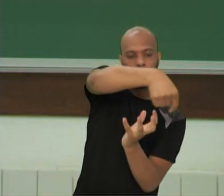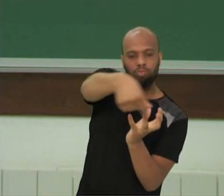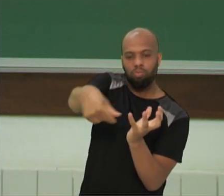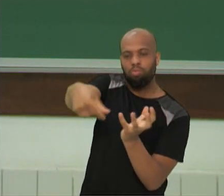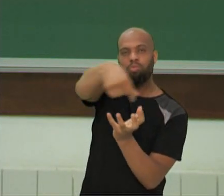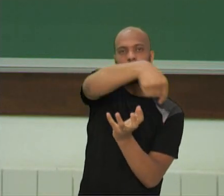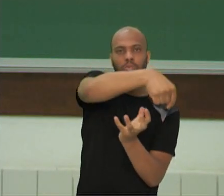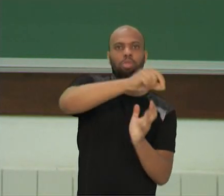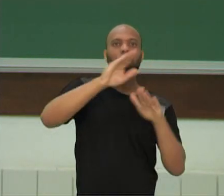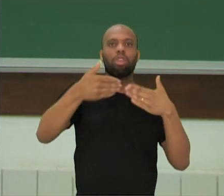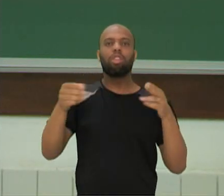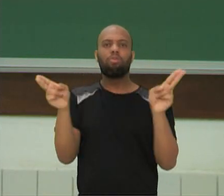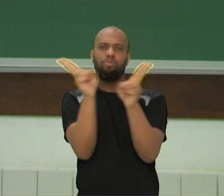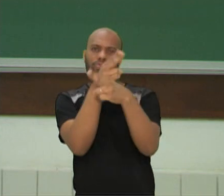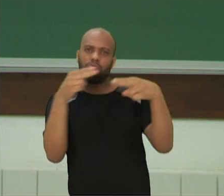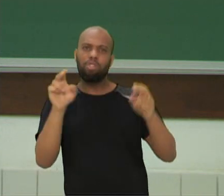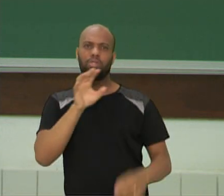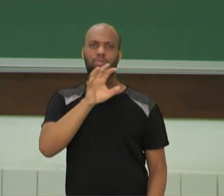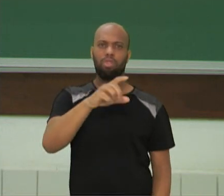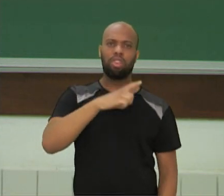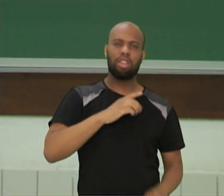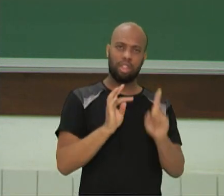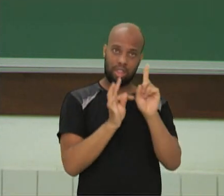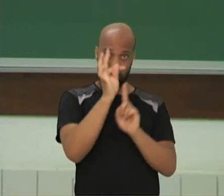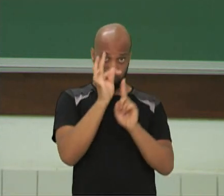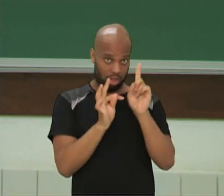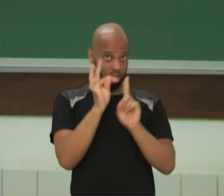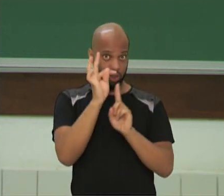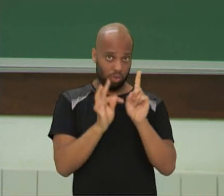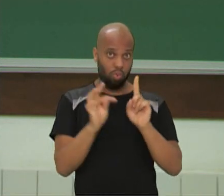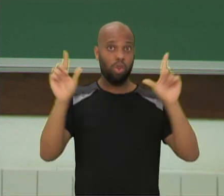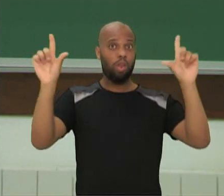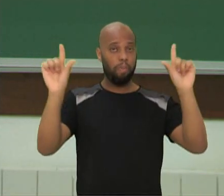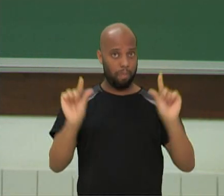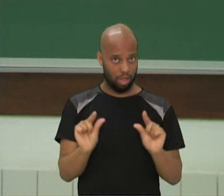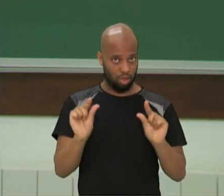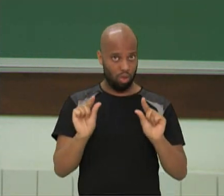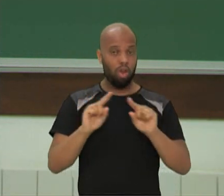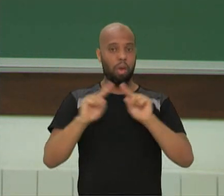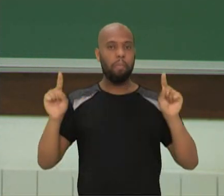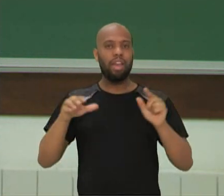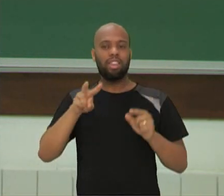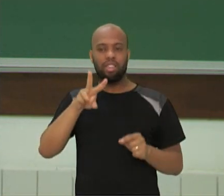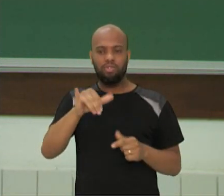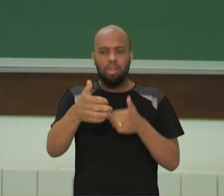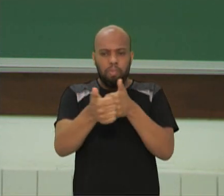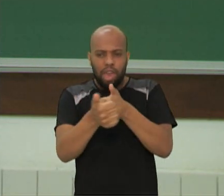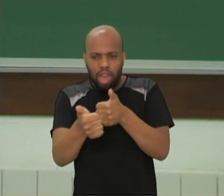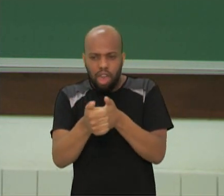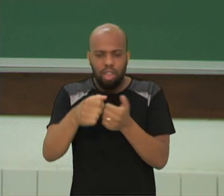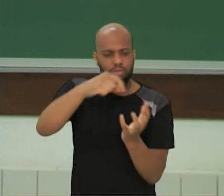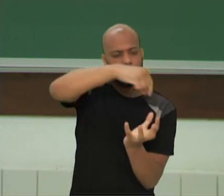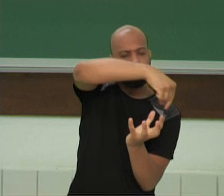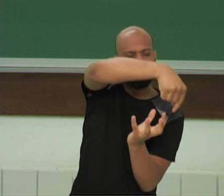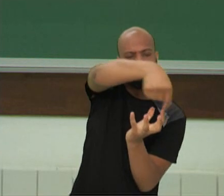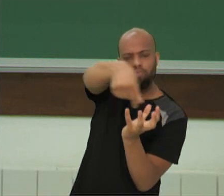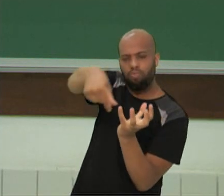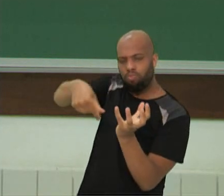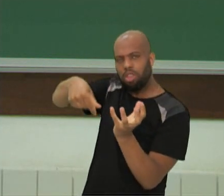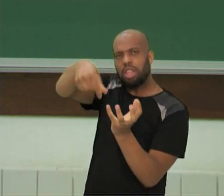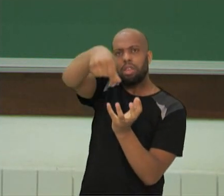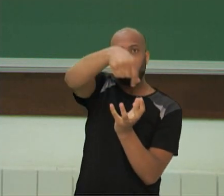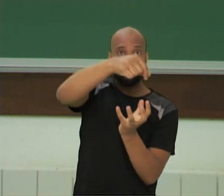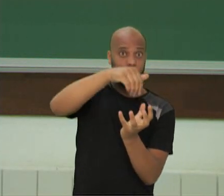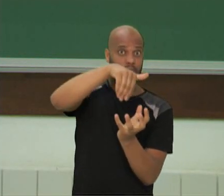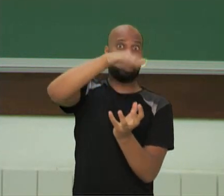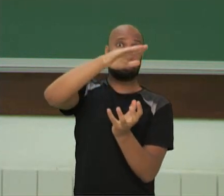São ventos que têm uma temperatura menor e conforme vão se aproximando das regiões do